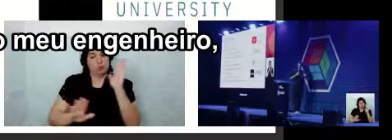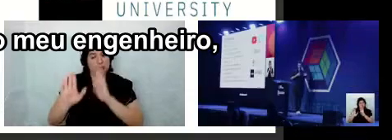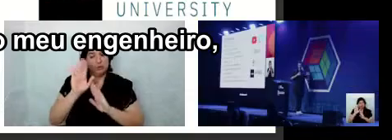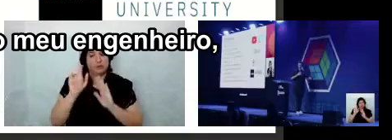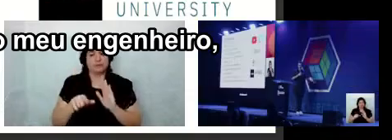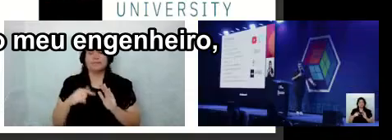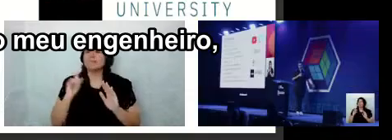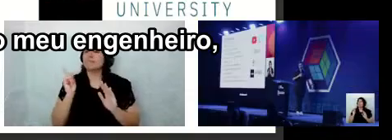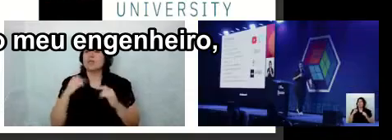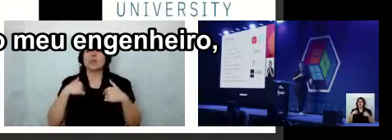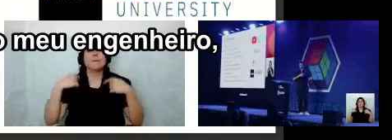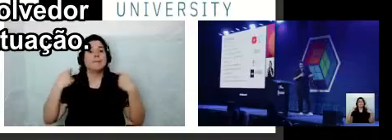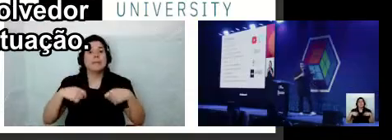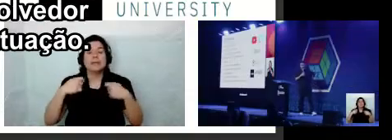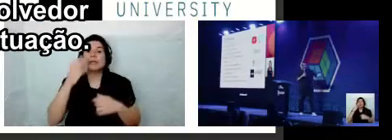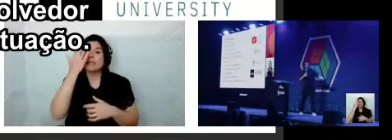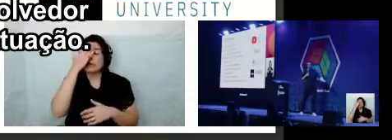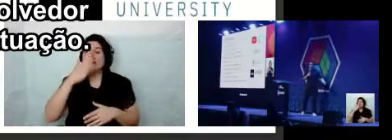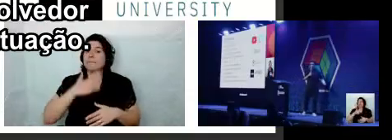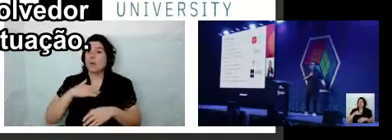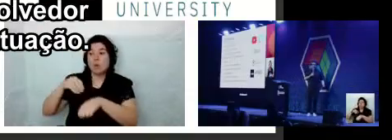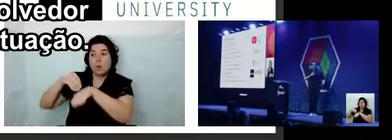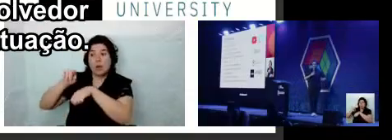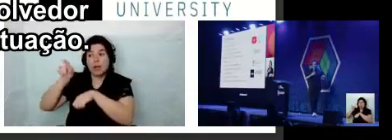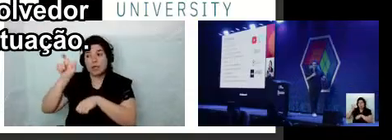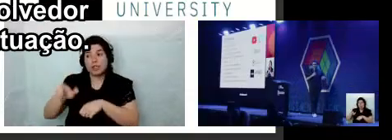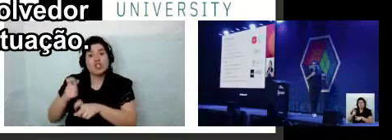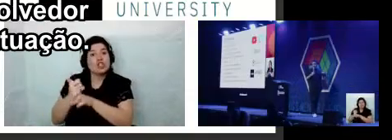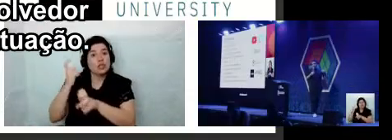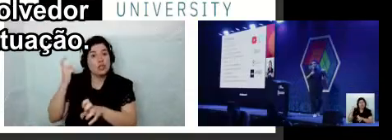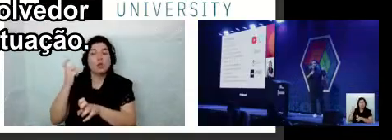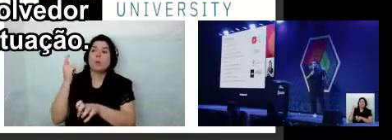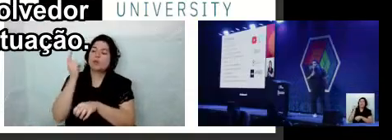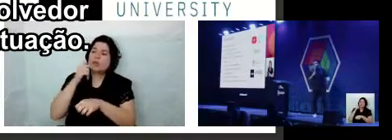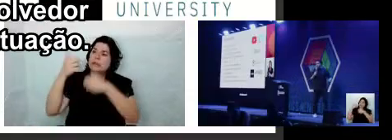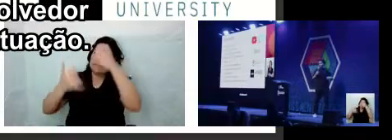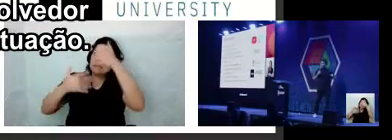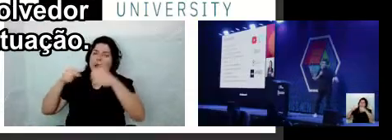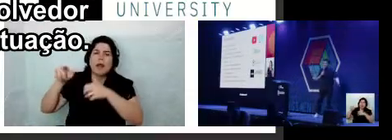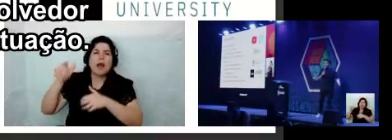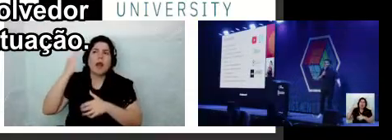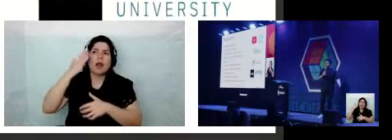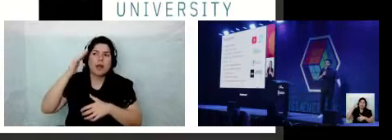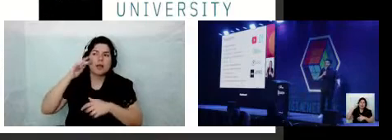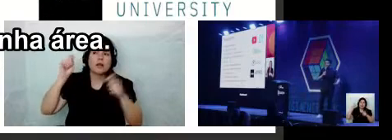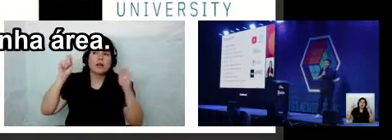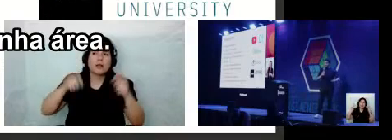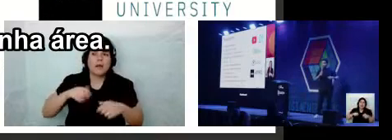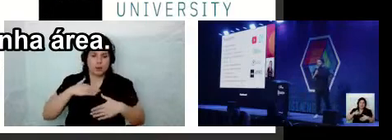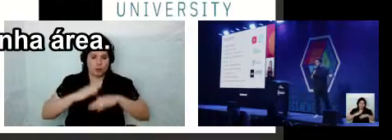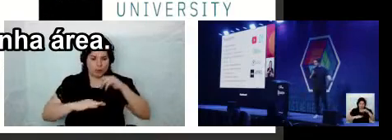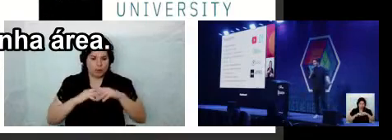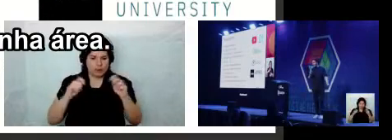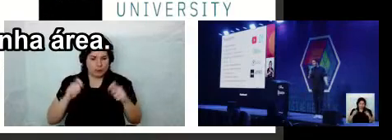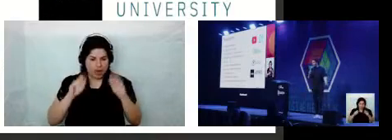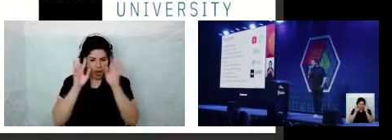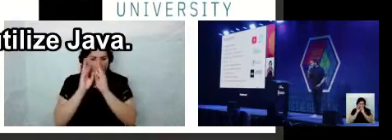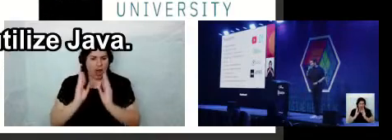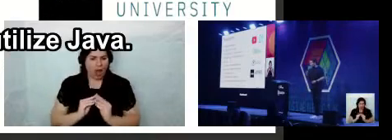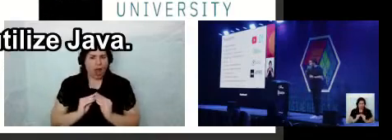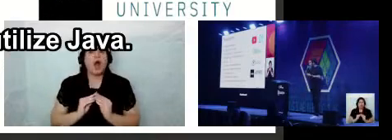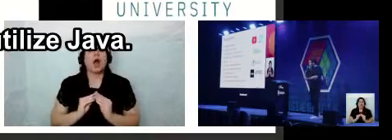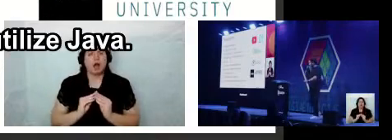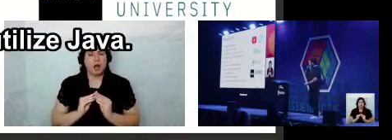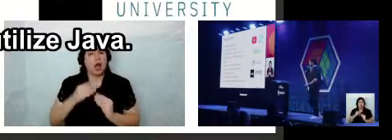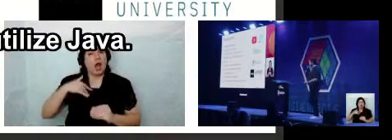verdade, contextualizar o meu engenheiro, contextualizar o meu desenvolvedor dentro do escopo da minha atuação. Então, dentro do escopo da minha área.